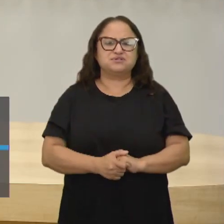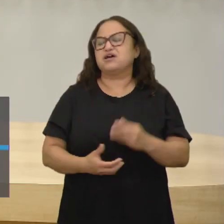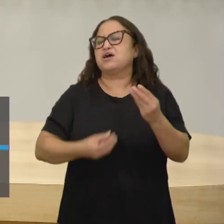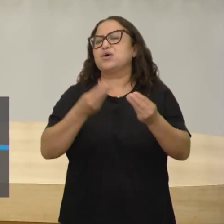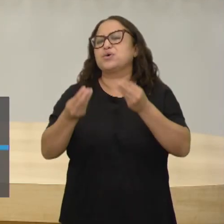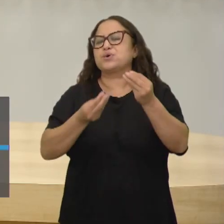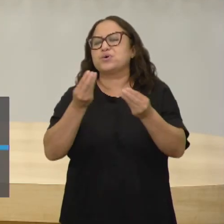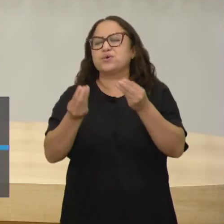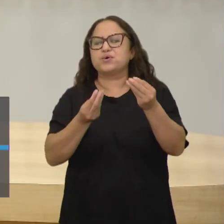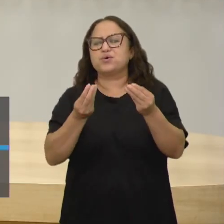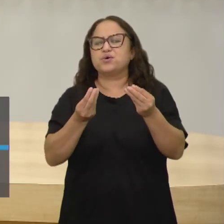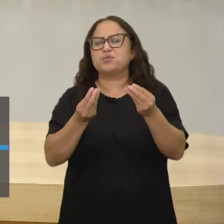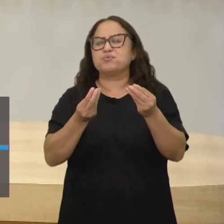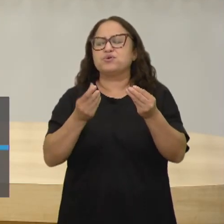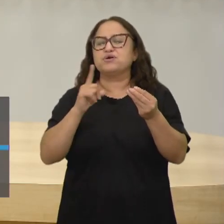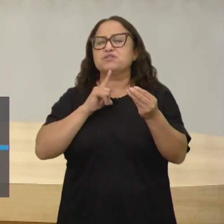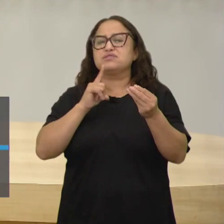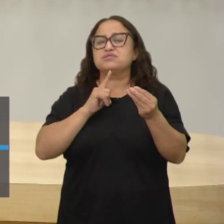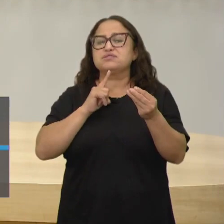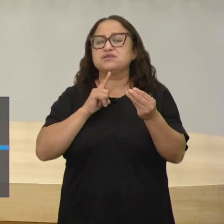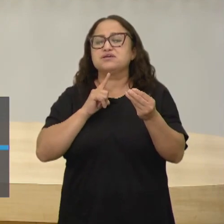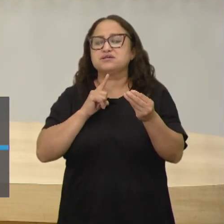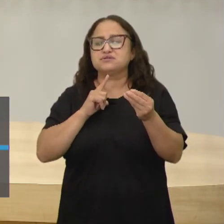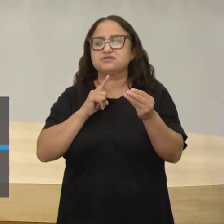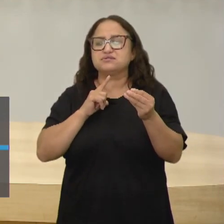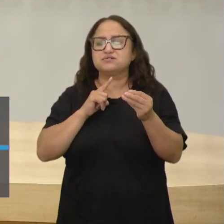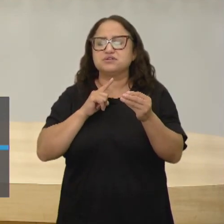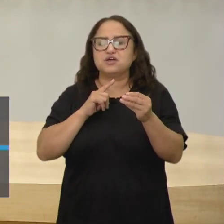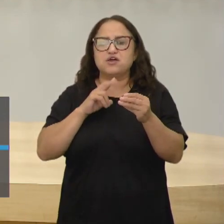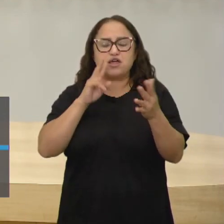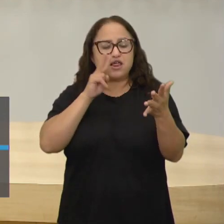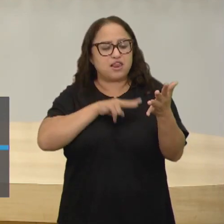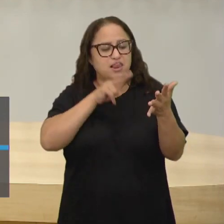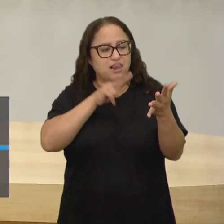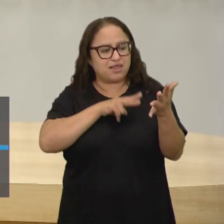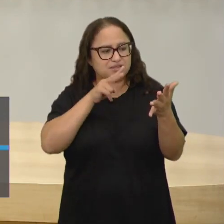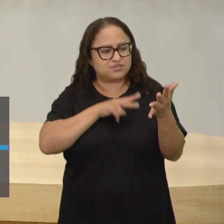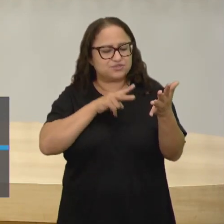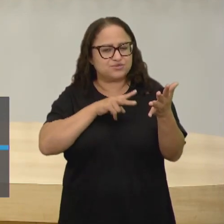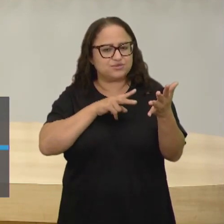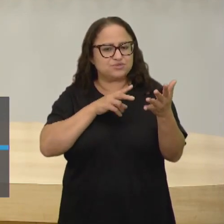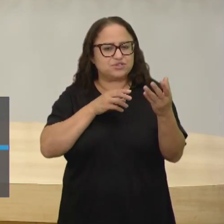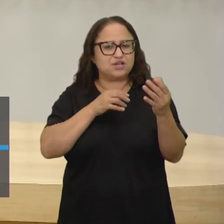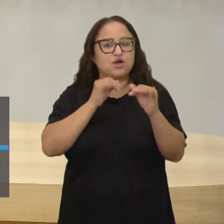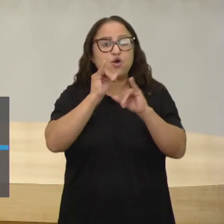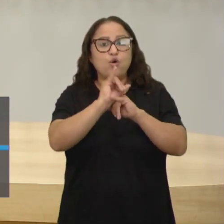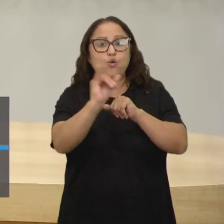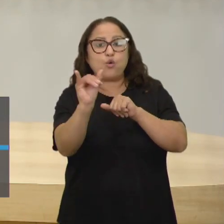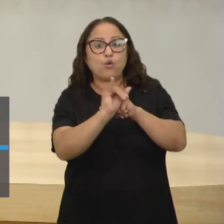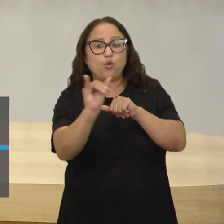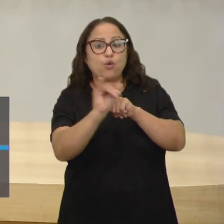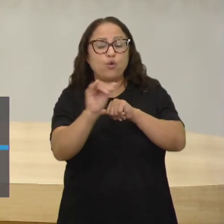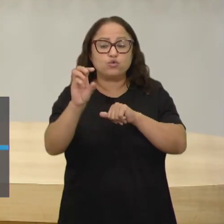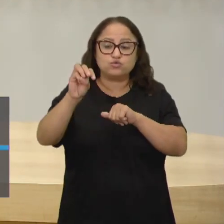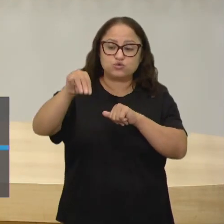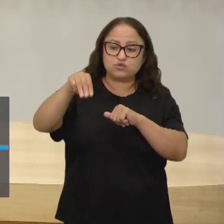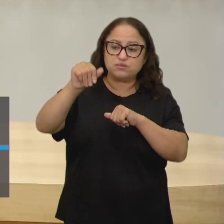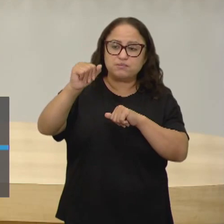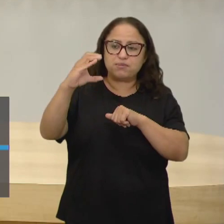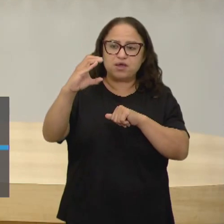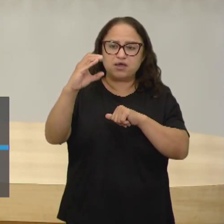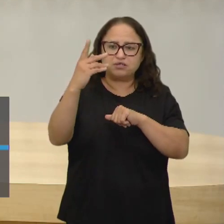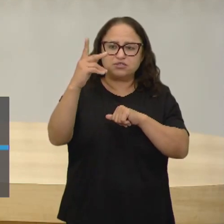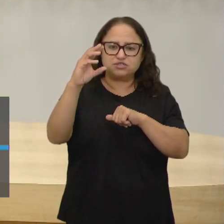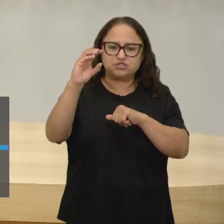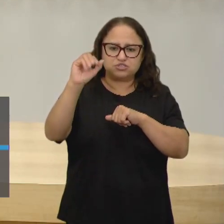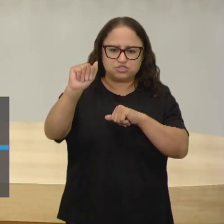como atravessar uma obra, um conto de Machado de Assis. né? Dificilmente